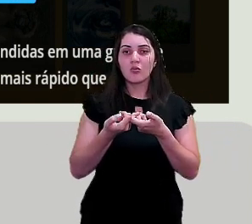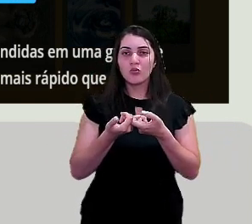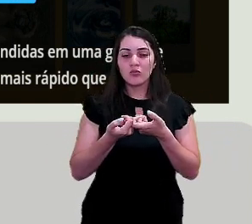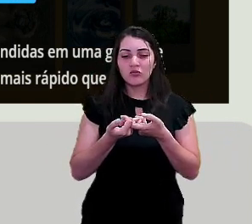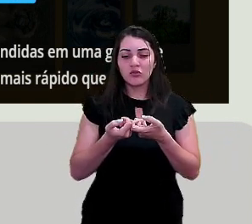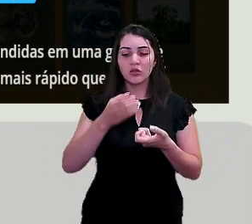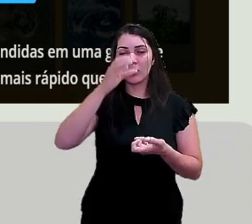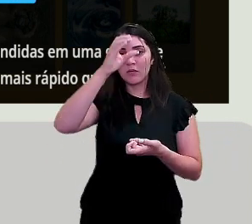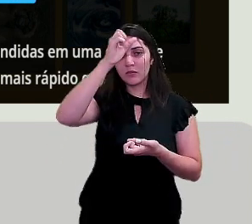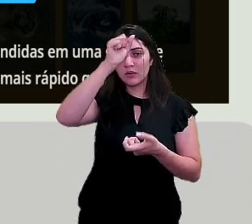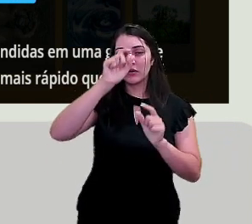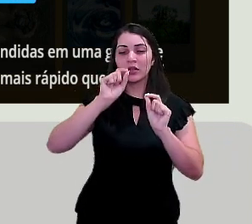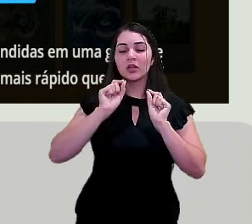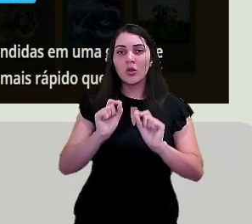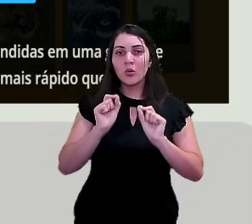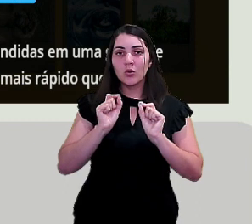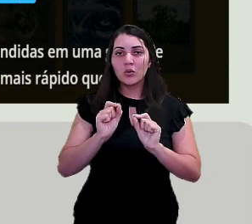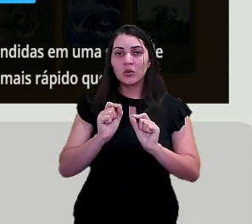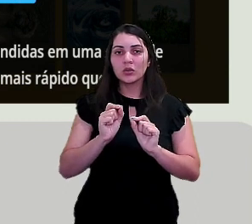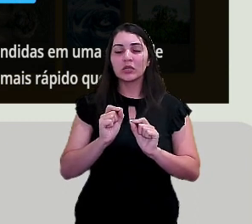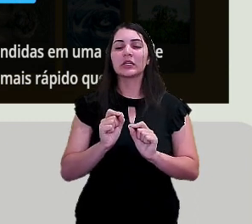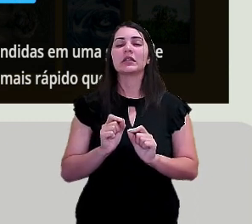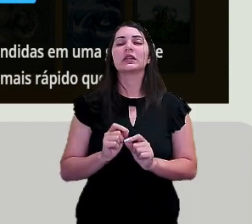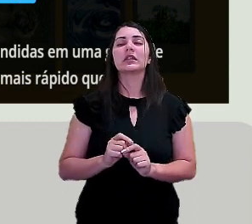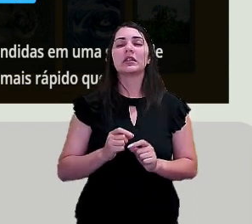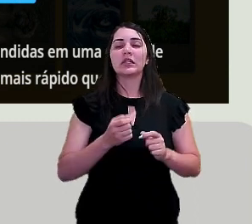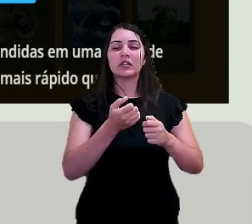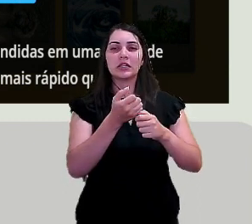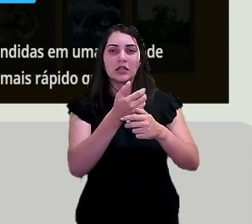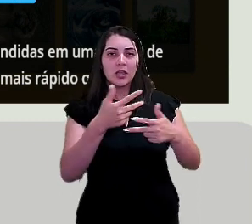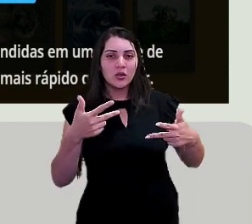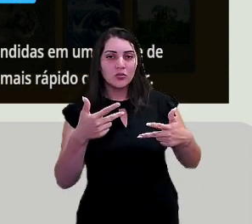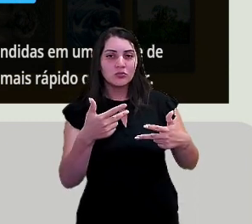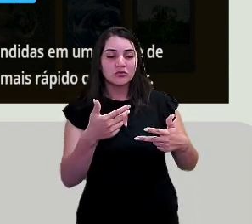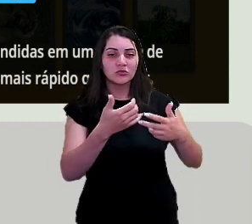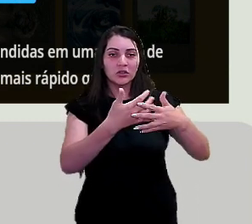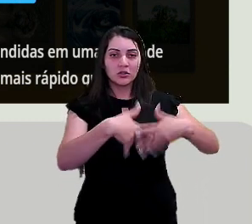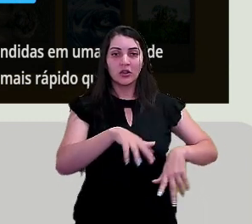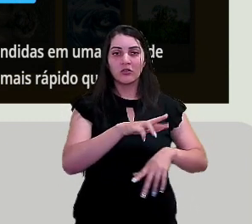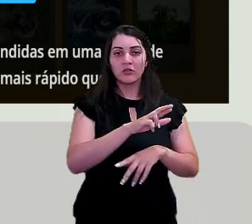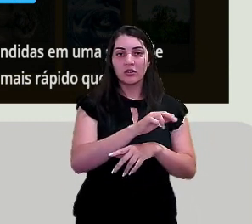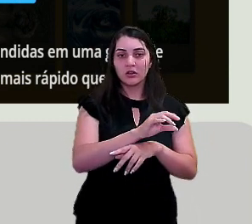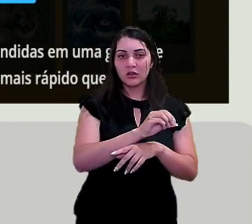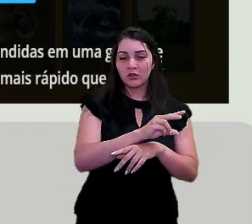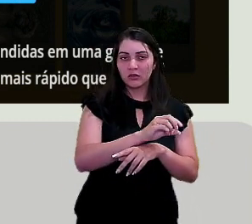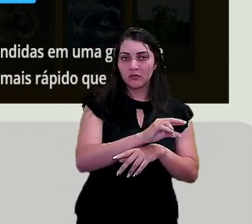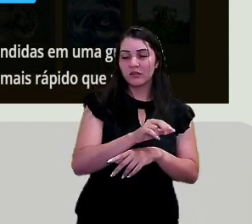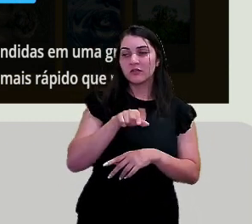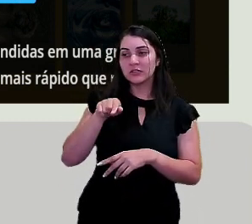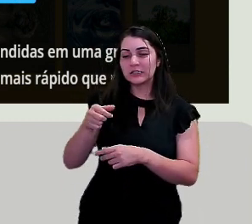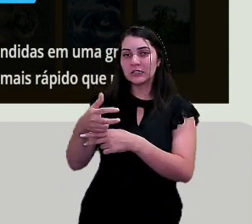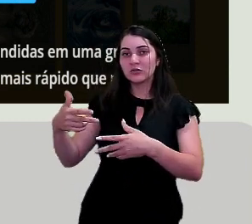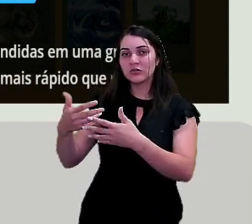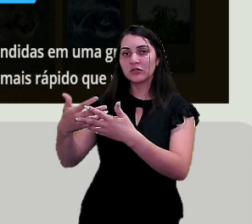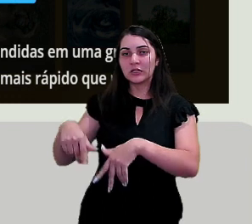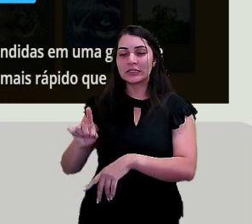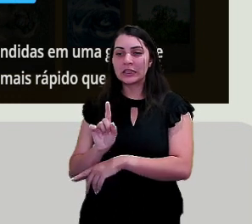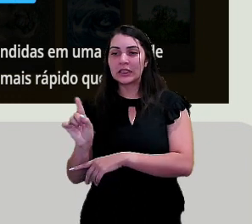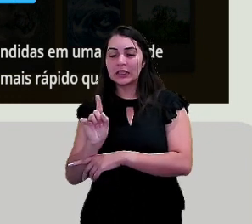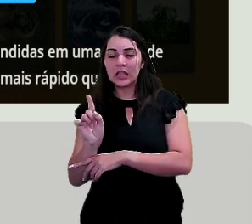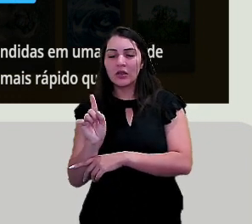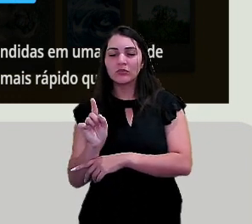joguinho para aprender aí o que são recursos naturais renováveis e não renováveis. Ô, professora, como é que a gente brinca disso?